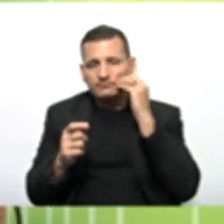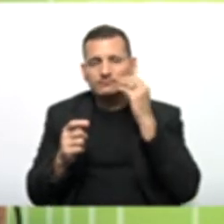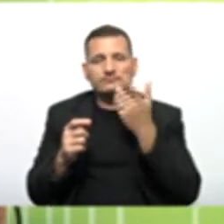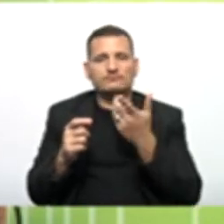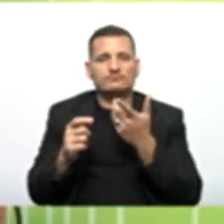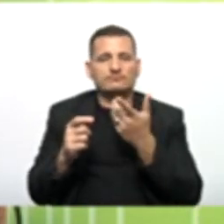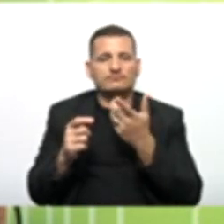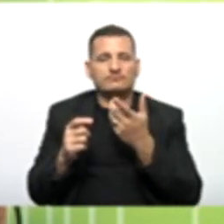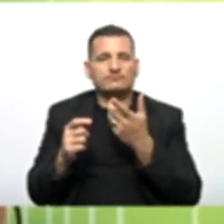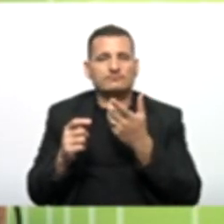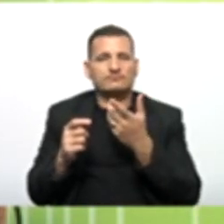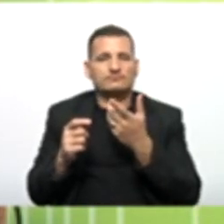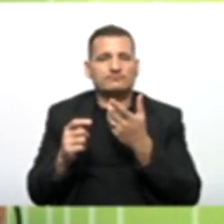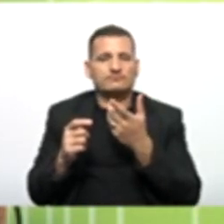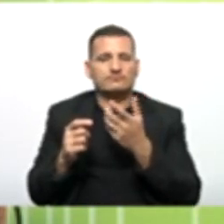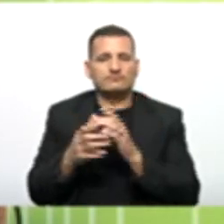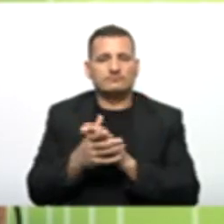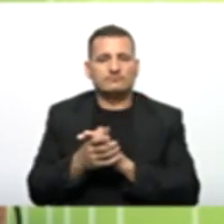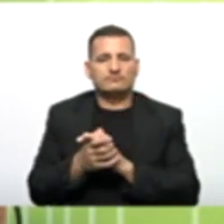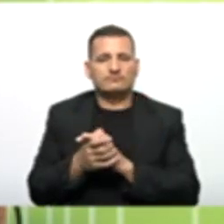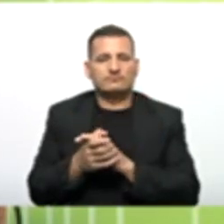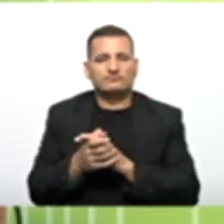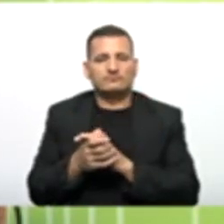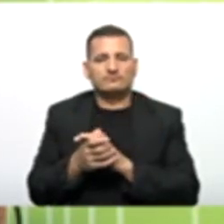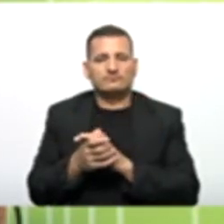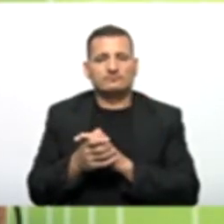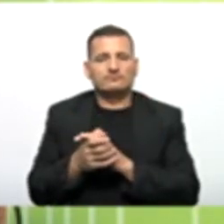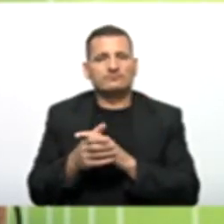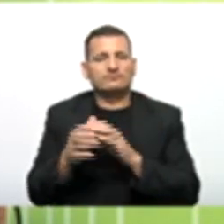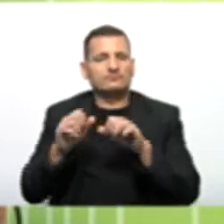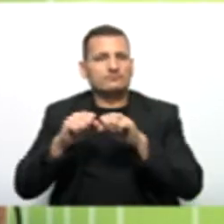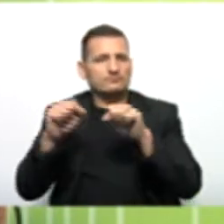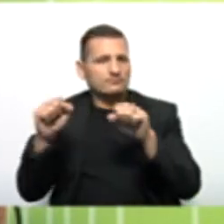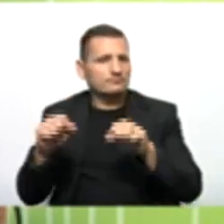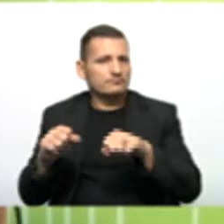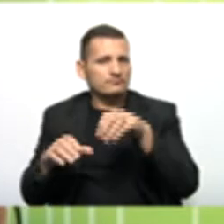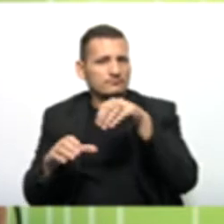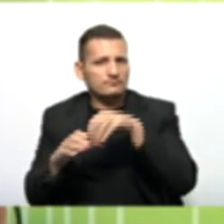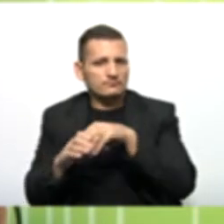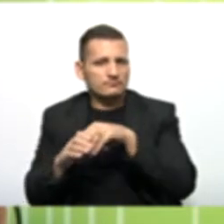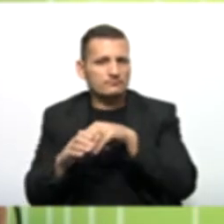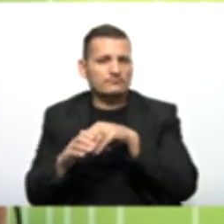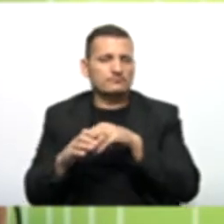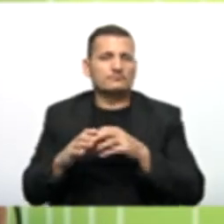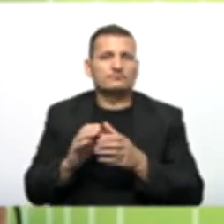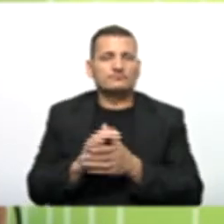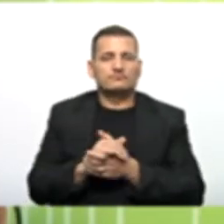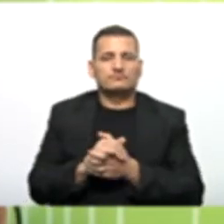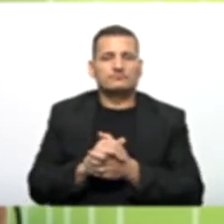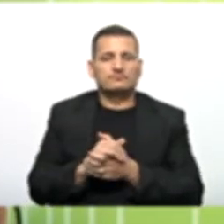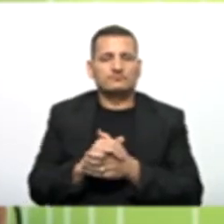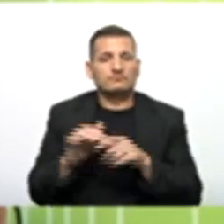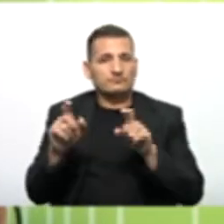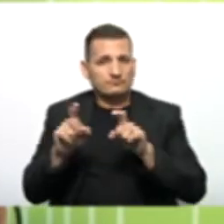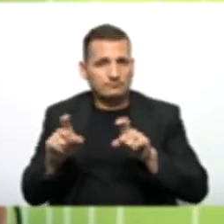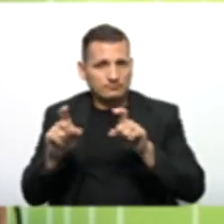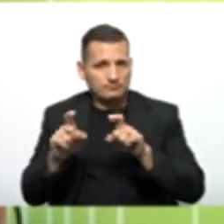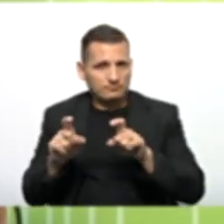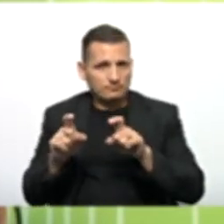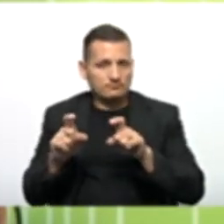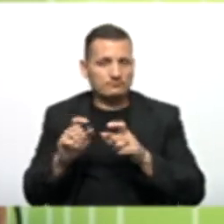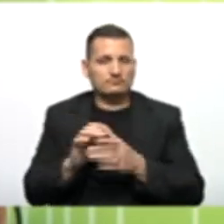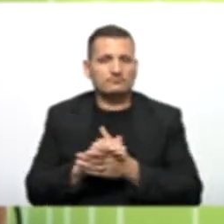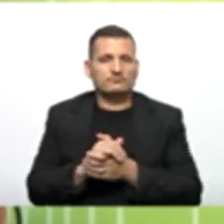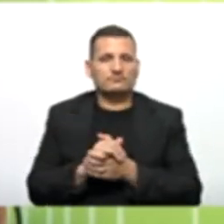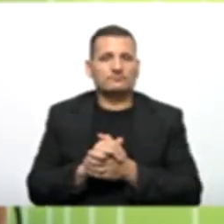especificações, vou verificar lá questão de softwares que vai ter, a gente vai fazer a troca na cooperativa dos computadores, e aí